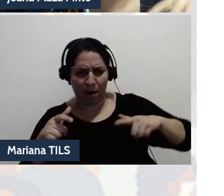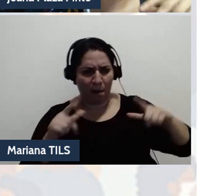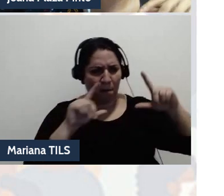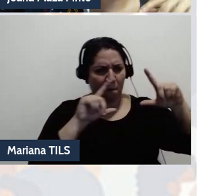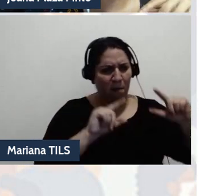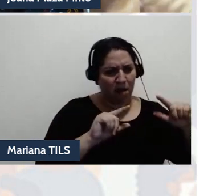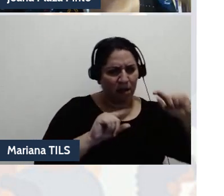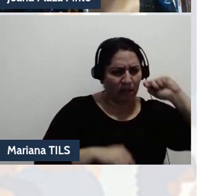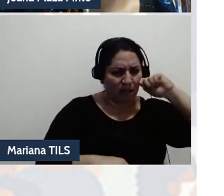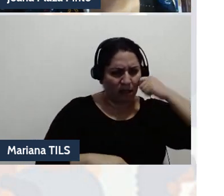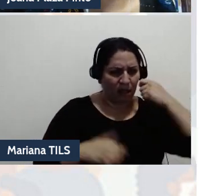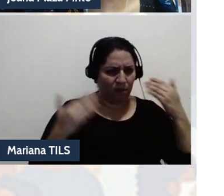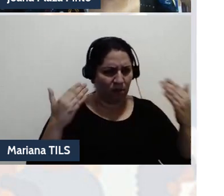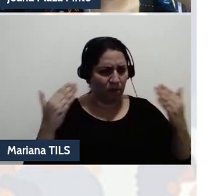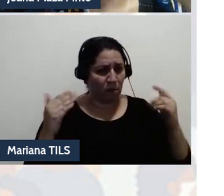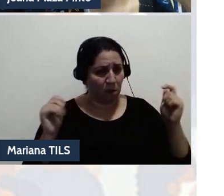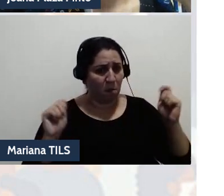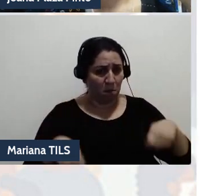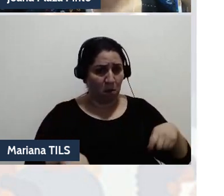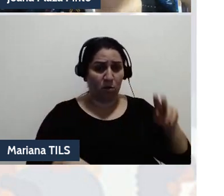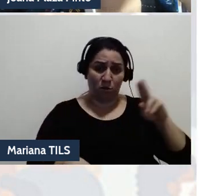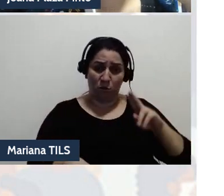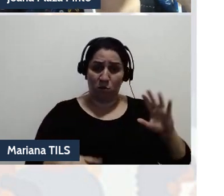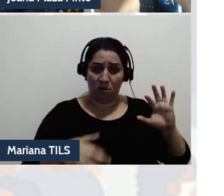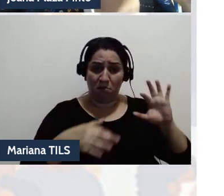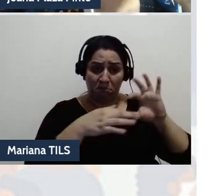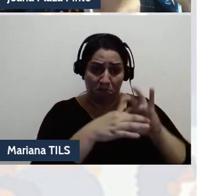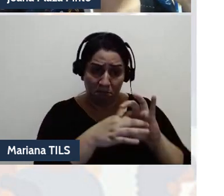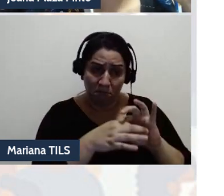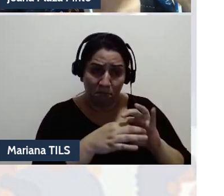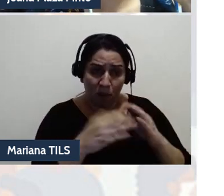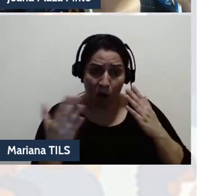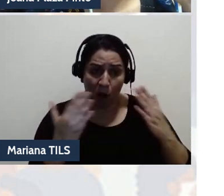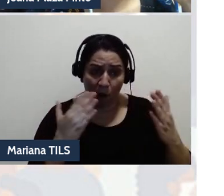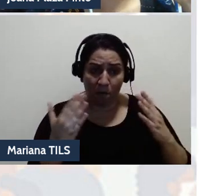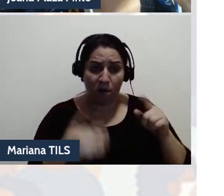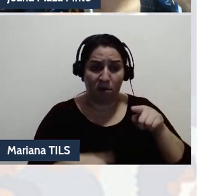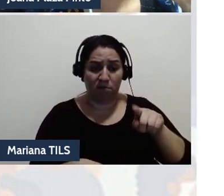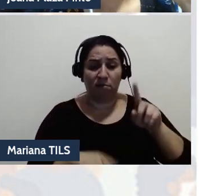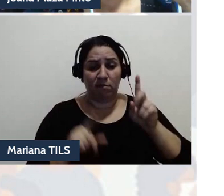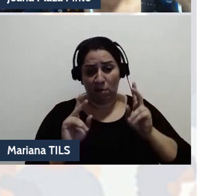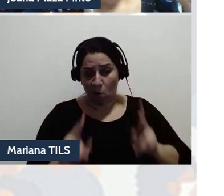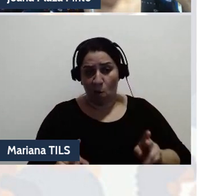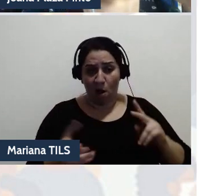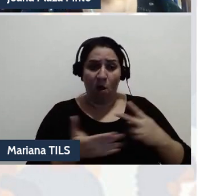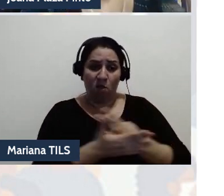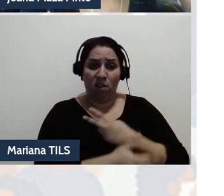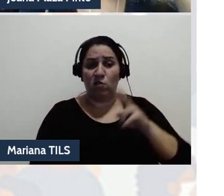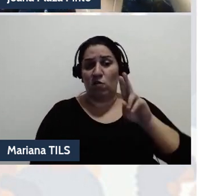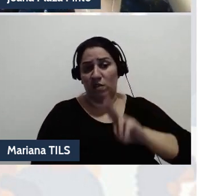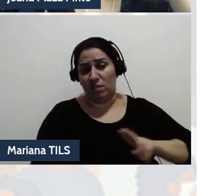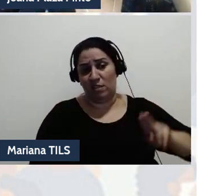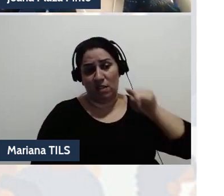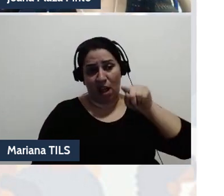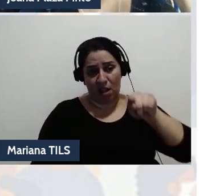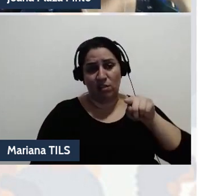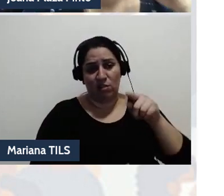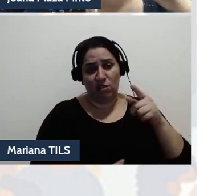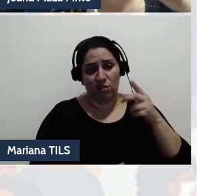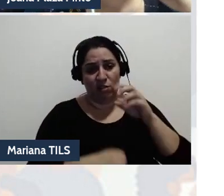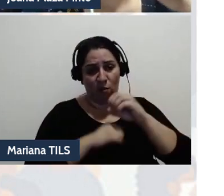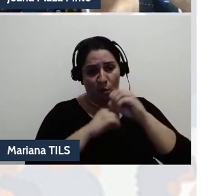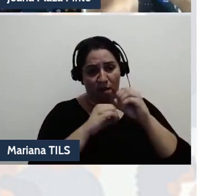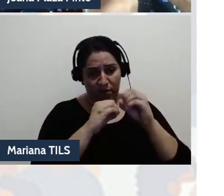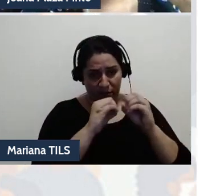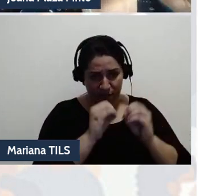do Guelé 10 poderia se aplicar, então, às universitárias no Centro-Oeste. Outro achado